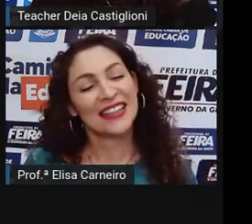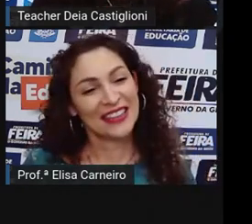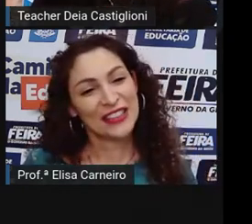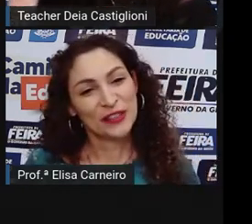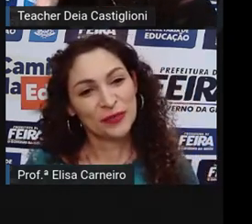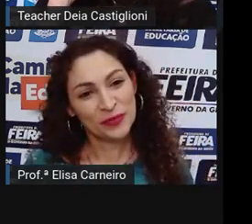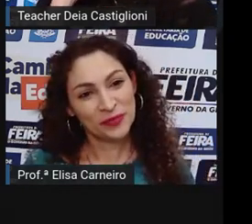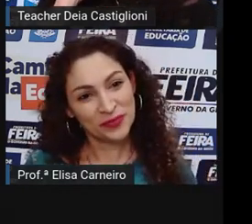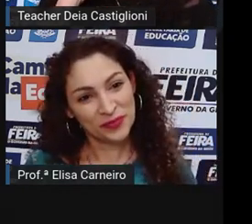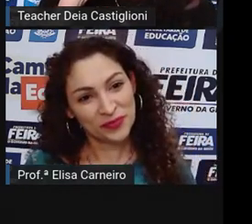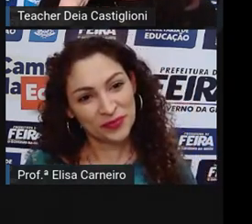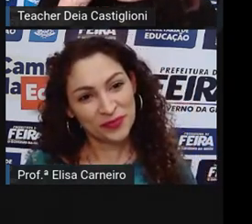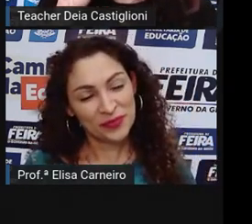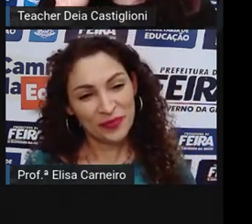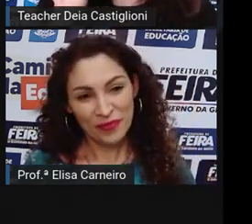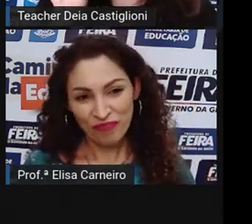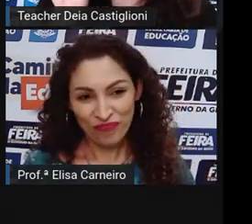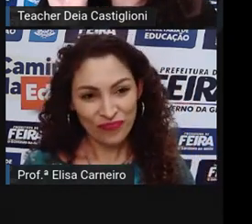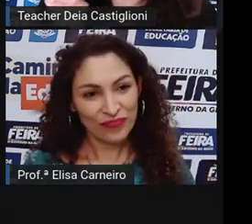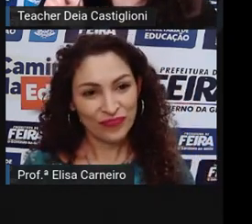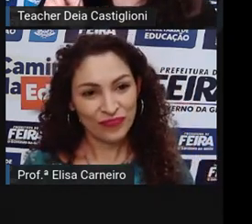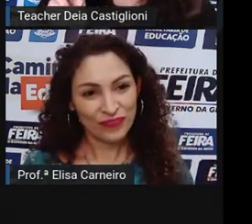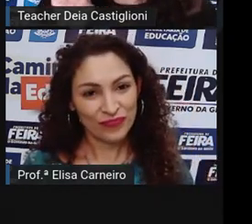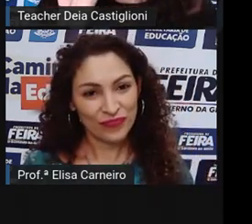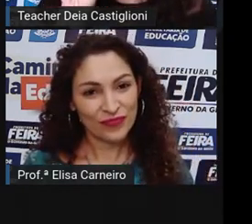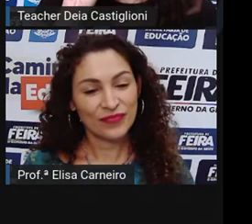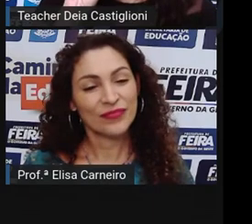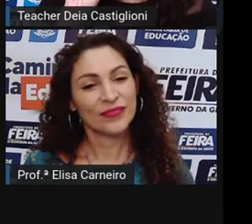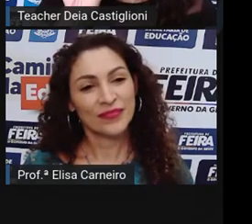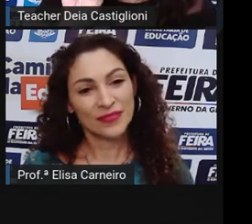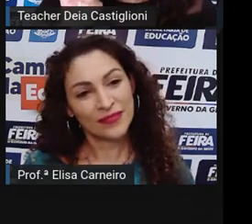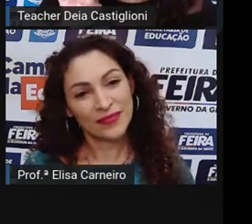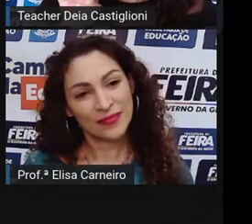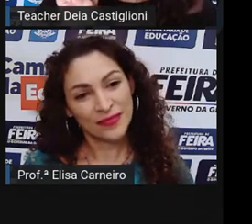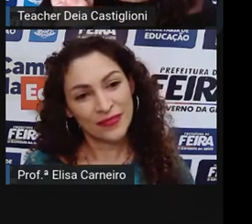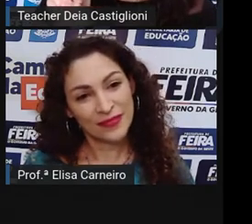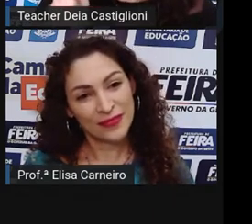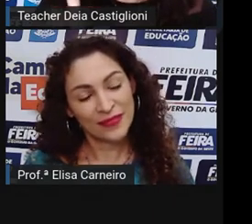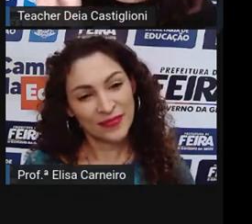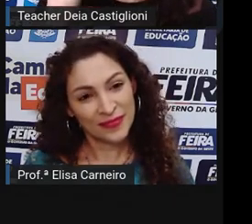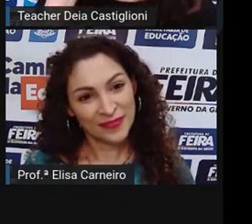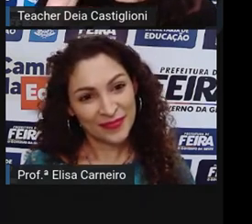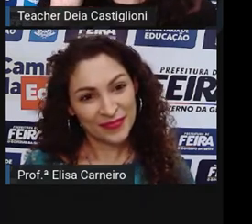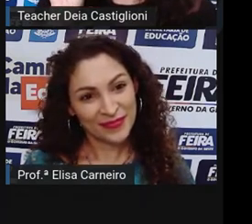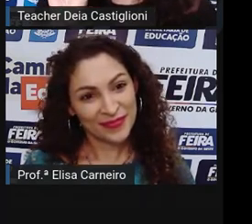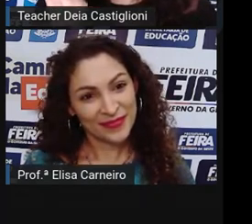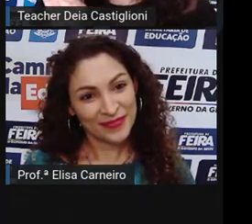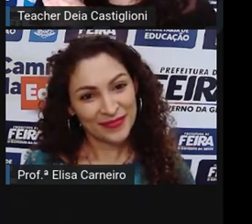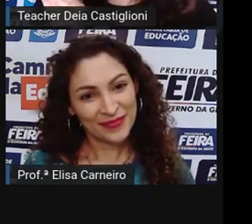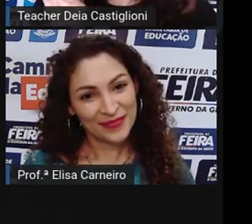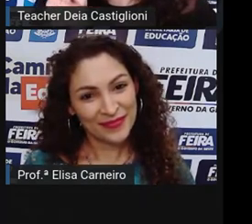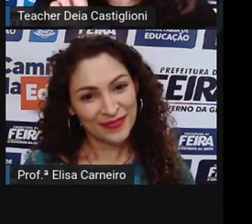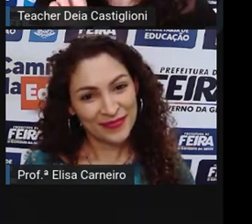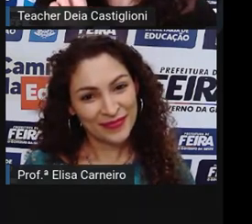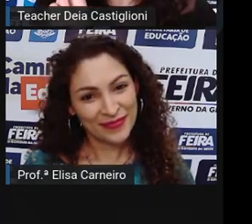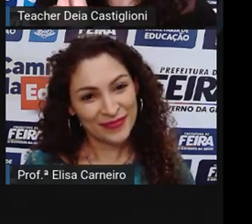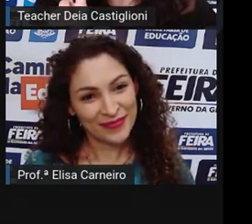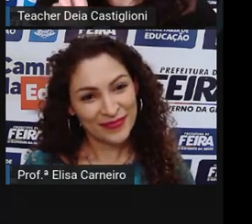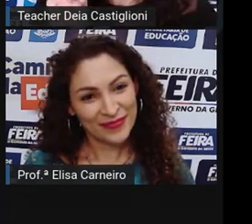ele já apresentou outras duas expressões, hello e how are